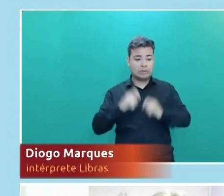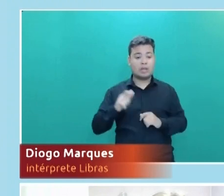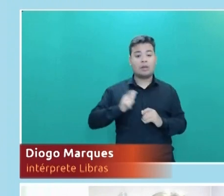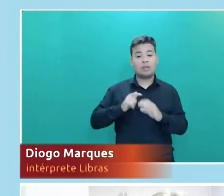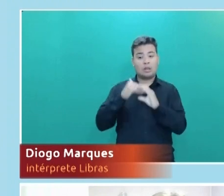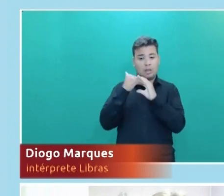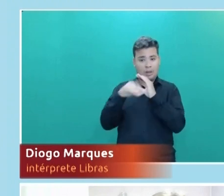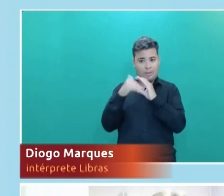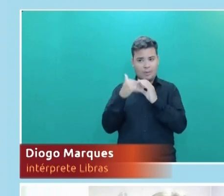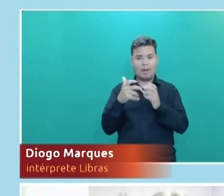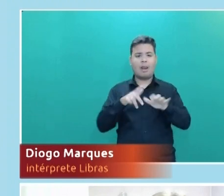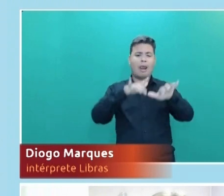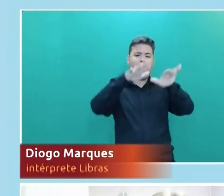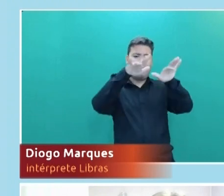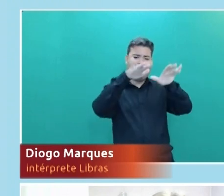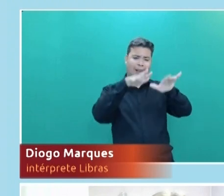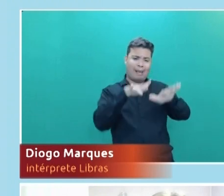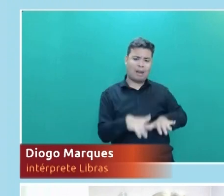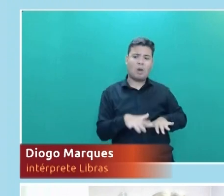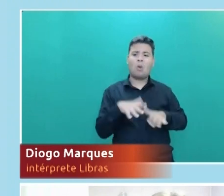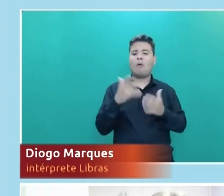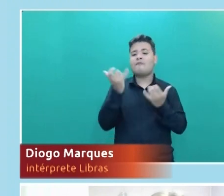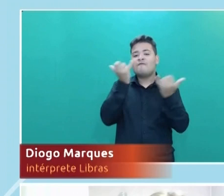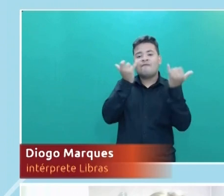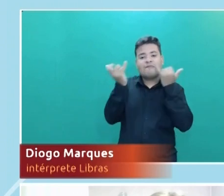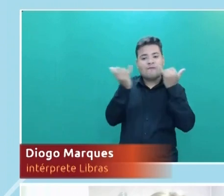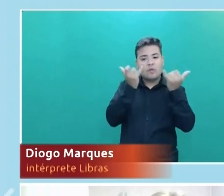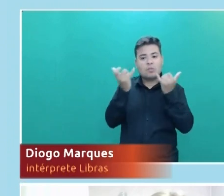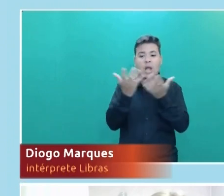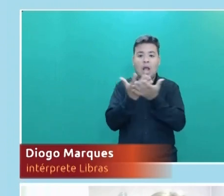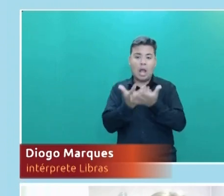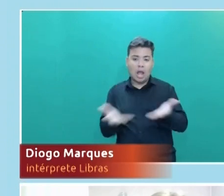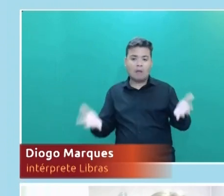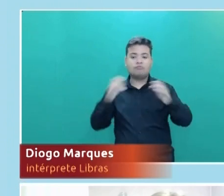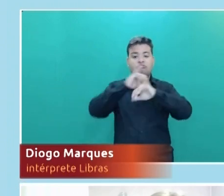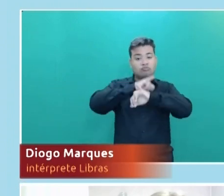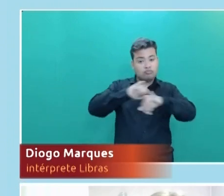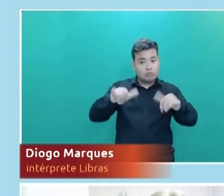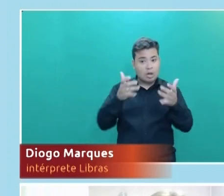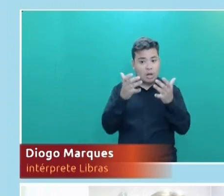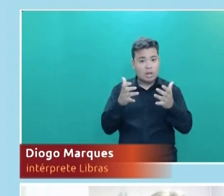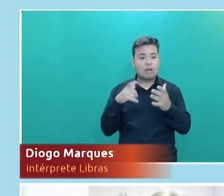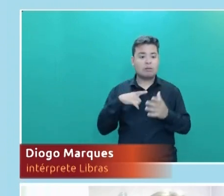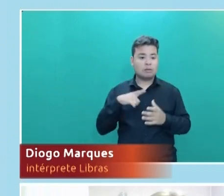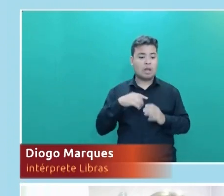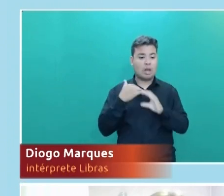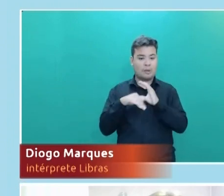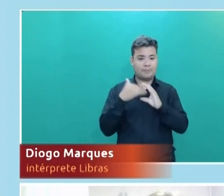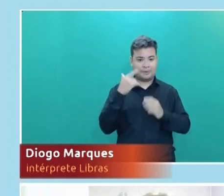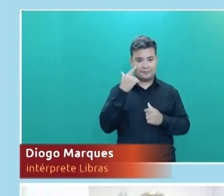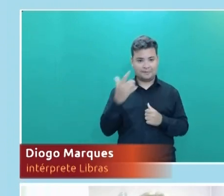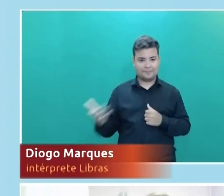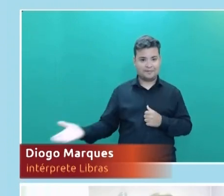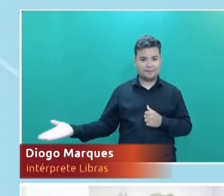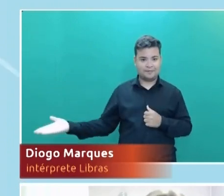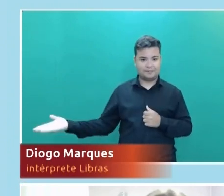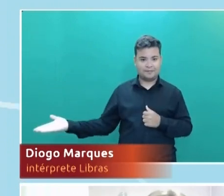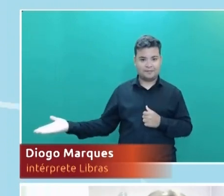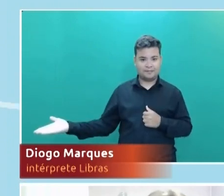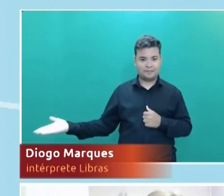mais longo, informações de divulgação de eventos, de serviços, manda para esse e-mail que aparece aqui na tela,